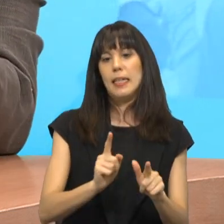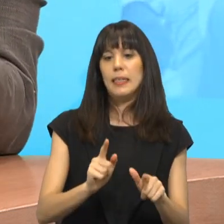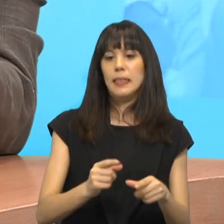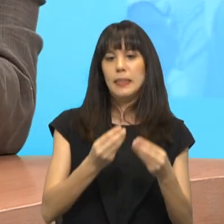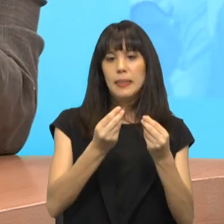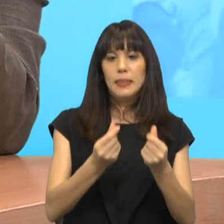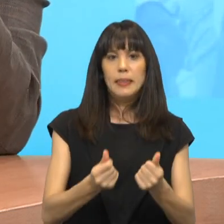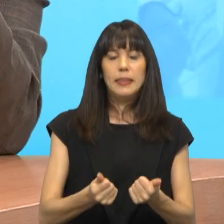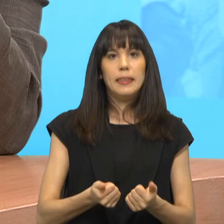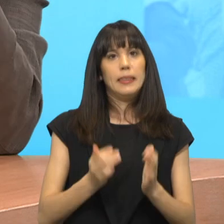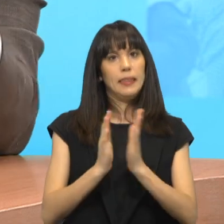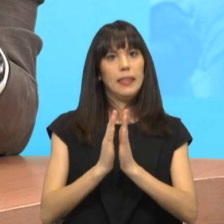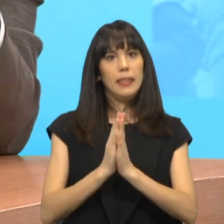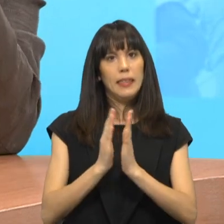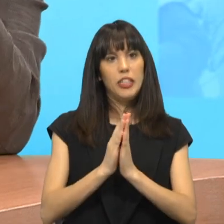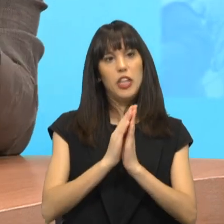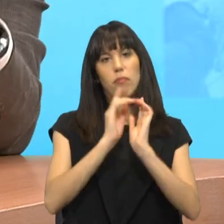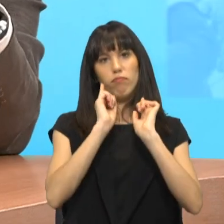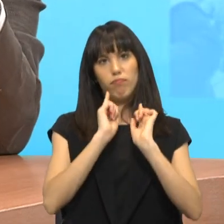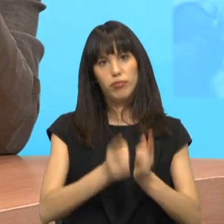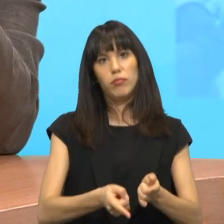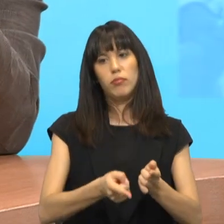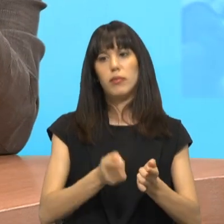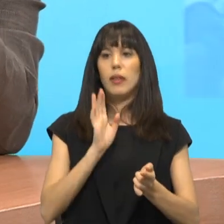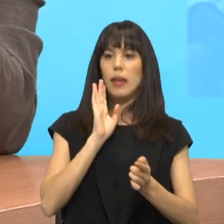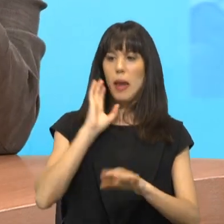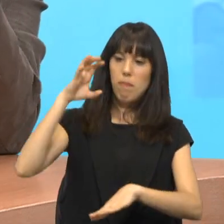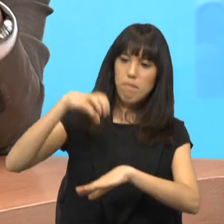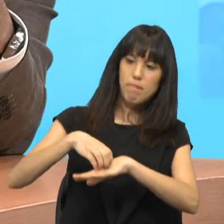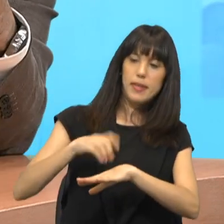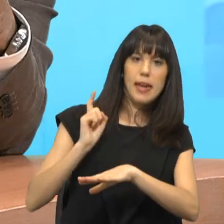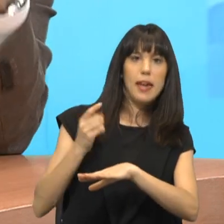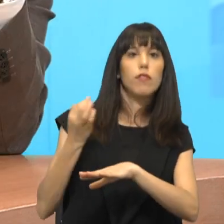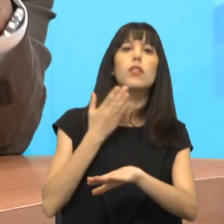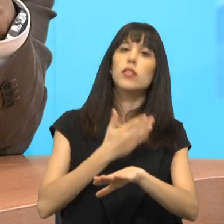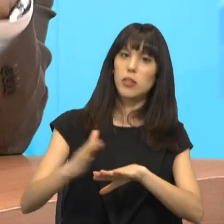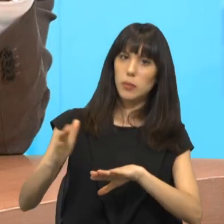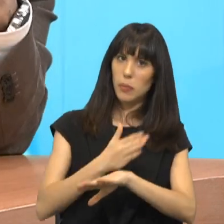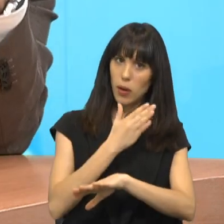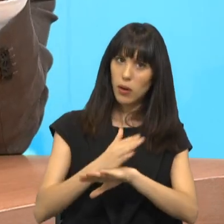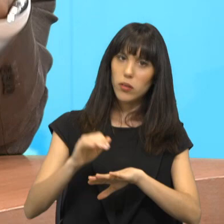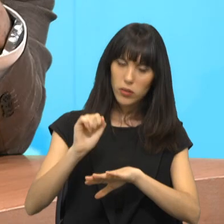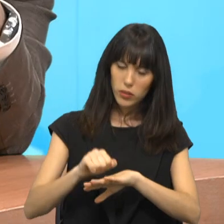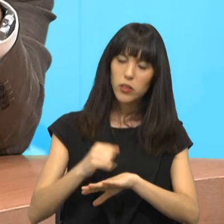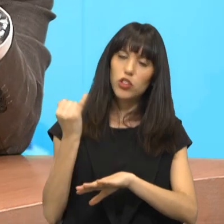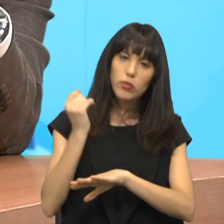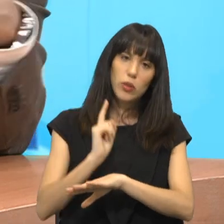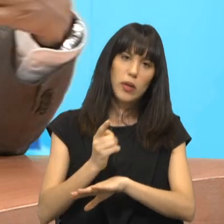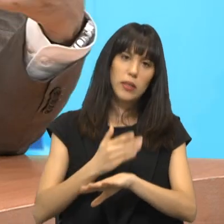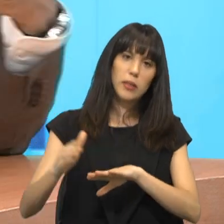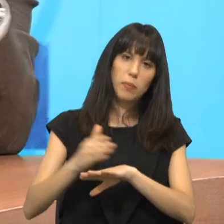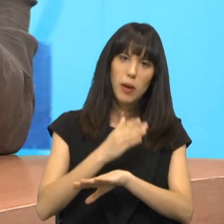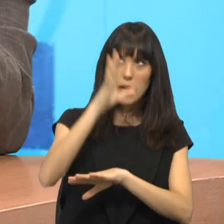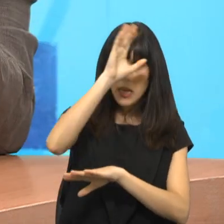de uma Igreja estabelecida, de situação, de uma Igreja que, embora de separação, é bom dizê-lo, institucionalmente a separação do Estado e da